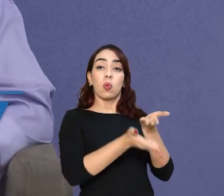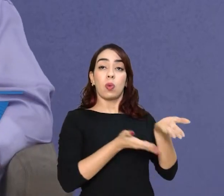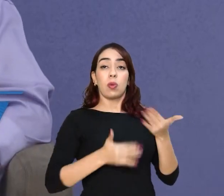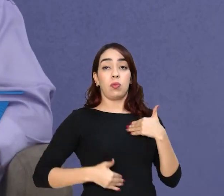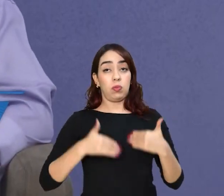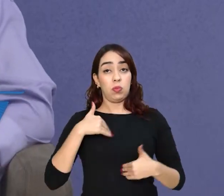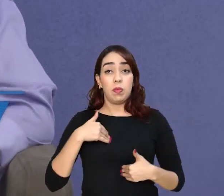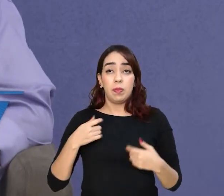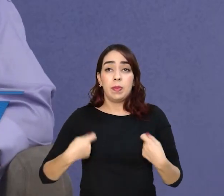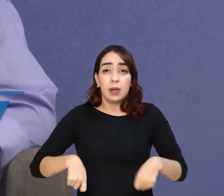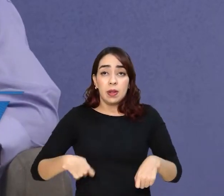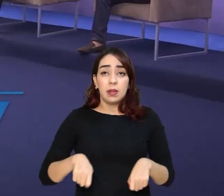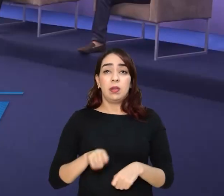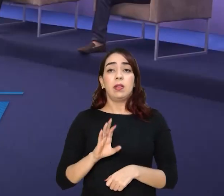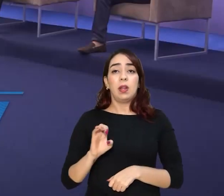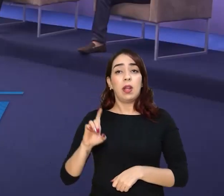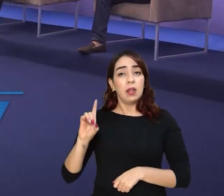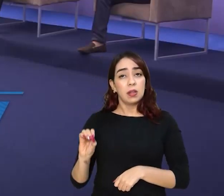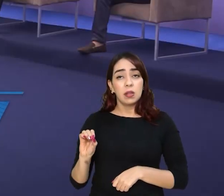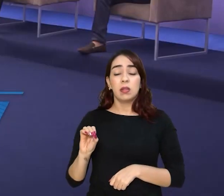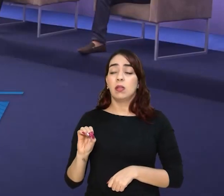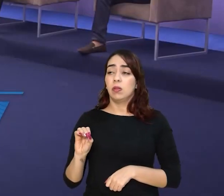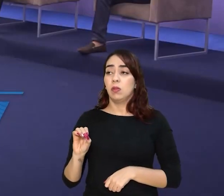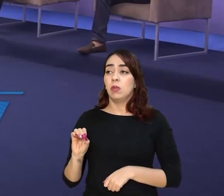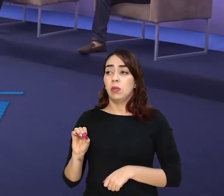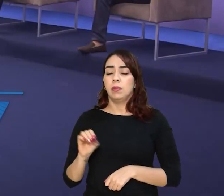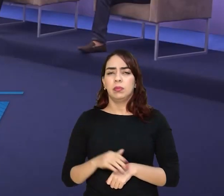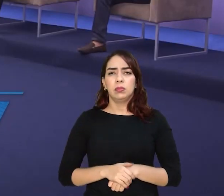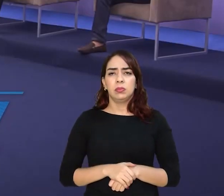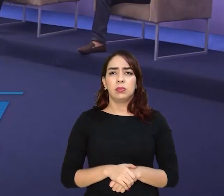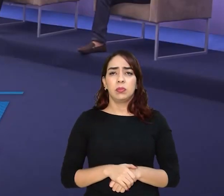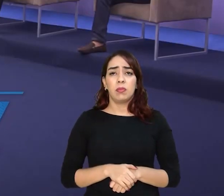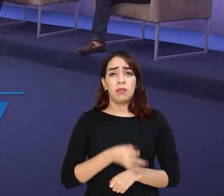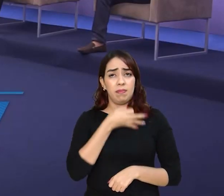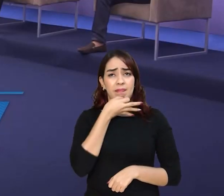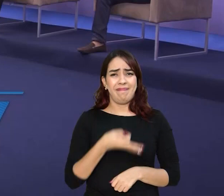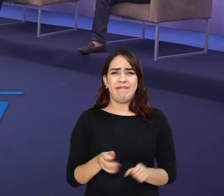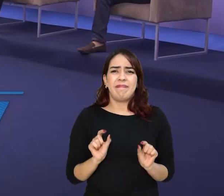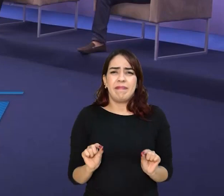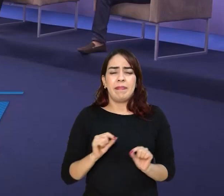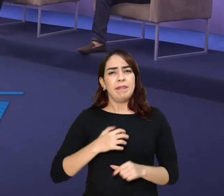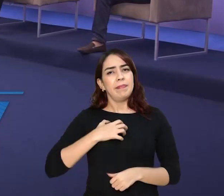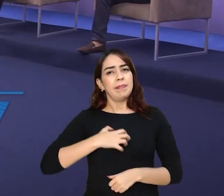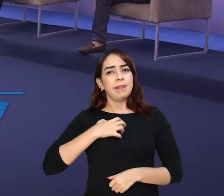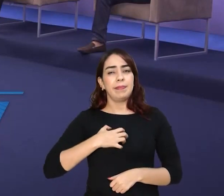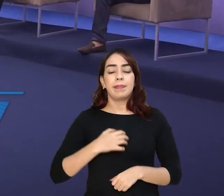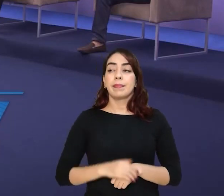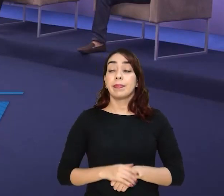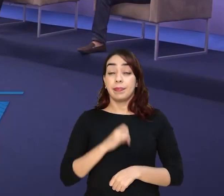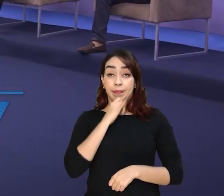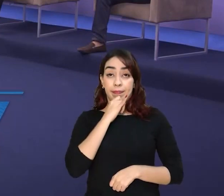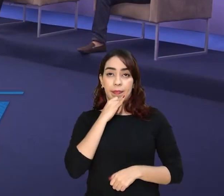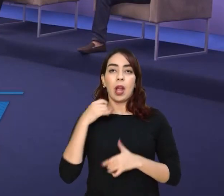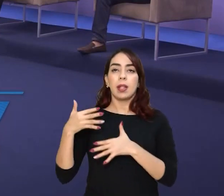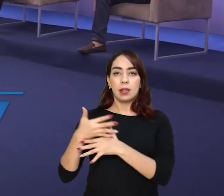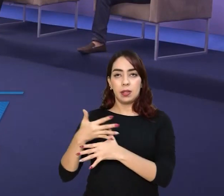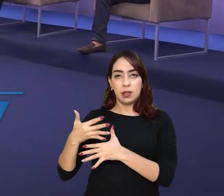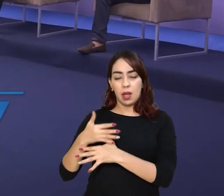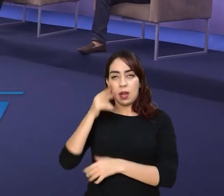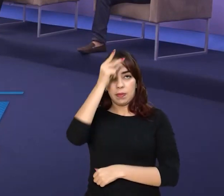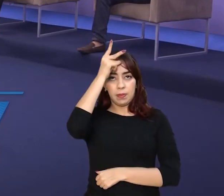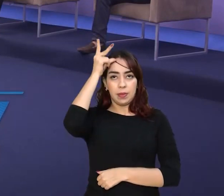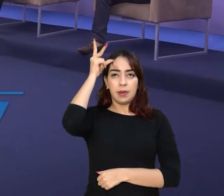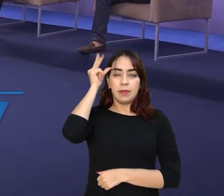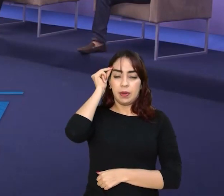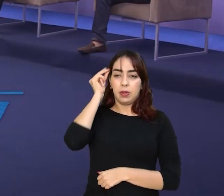programa é debate mesmo. Não, eu vou me interromper, porque realmente eu fico um pouco indignado. Porque, veja bem, imagine um prefeito de qualquer cidade andando na